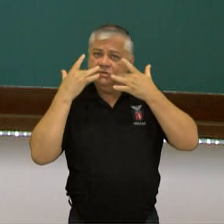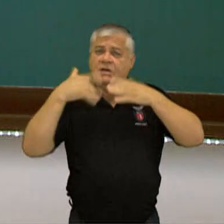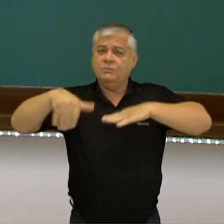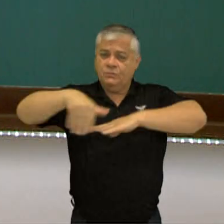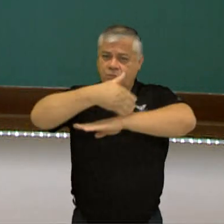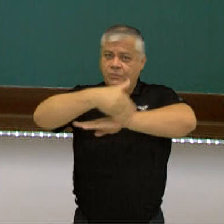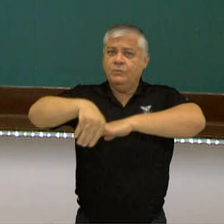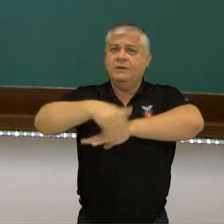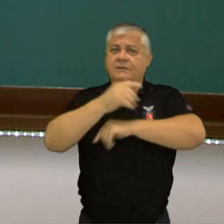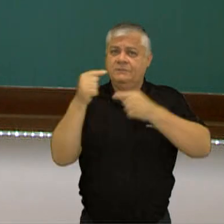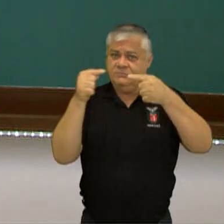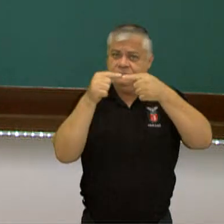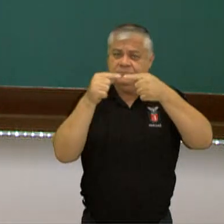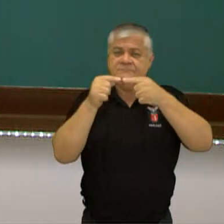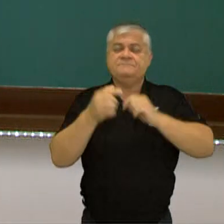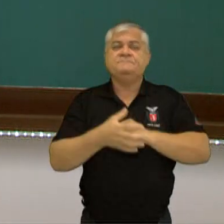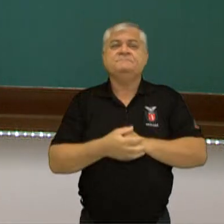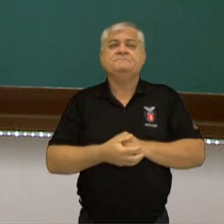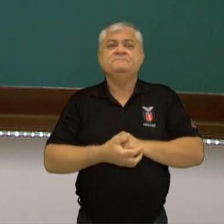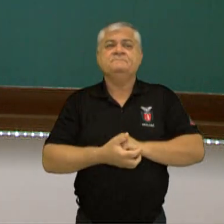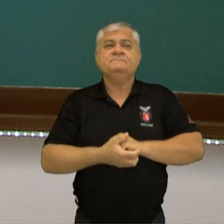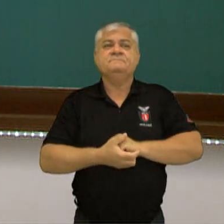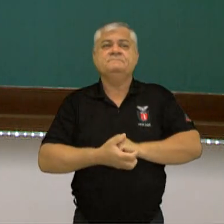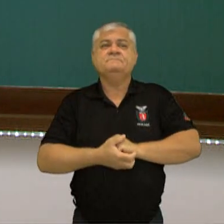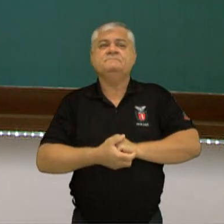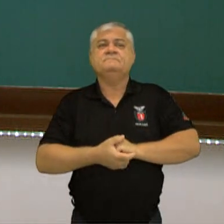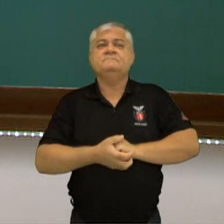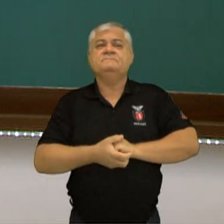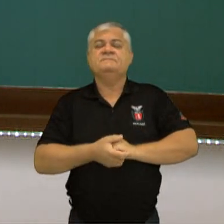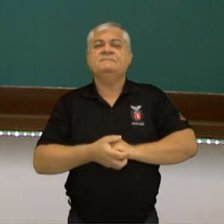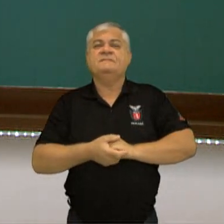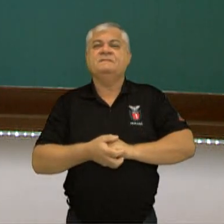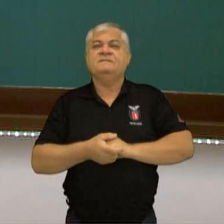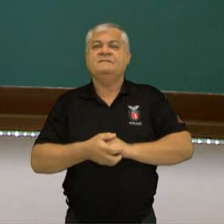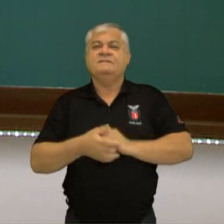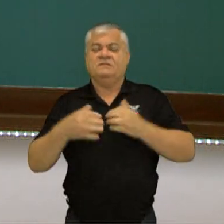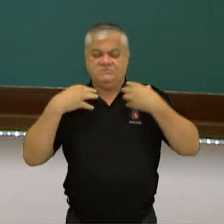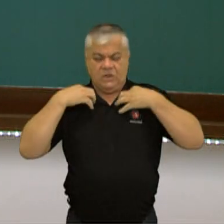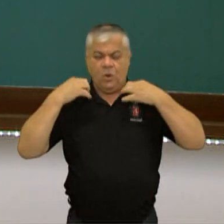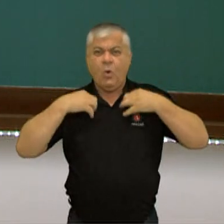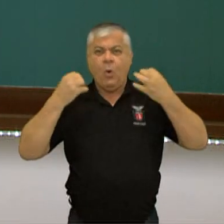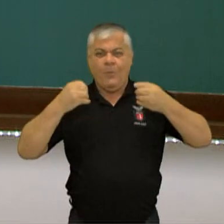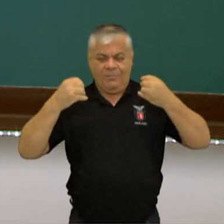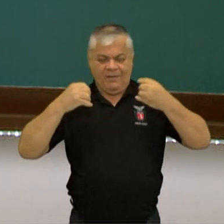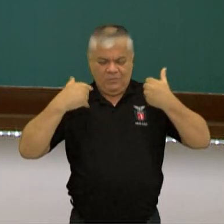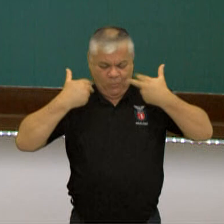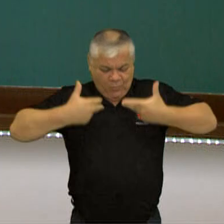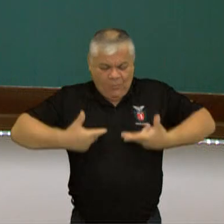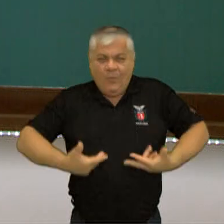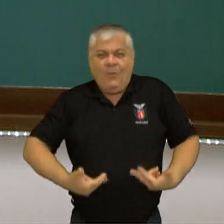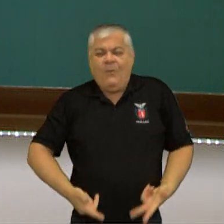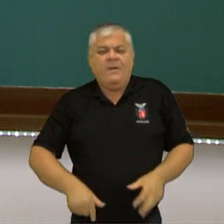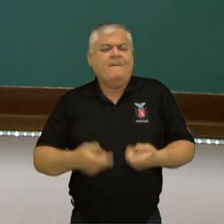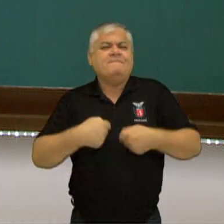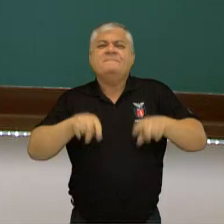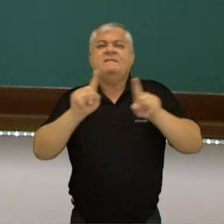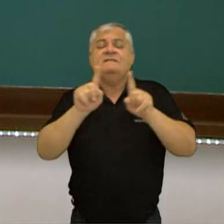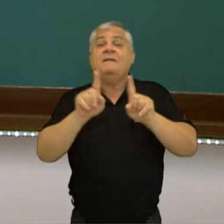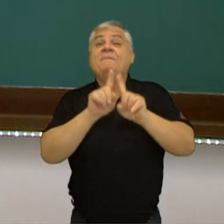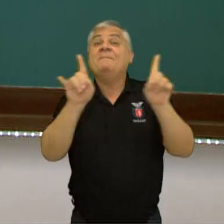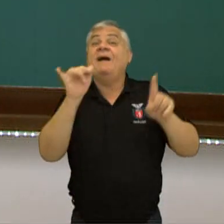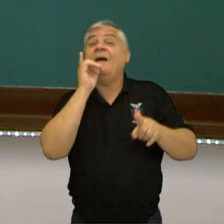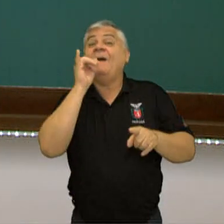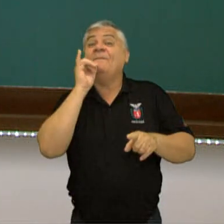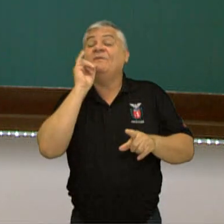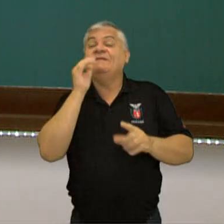rua. É dessa caracterização, não precisa estar vestido assim, igual aqui o Arlequim, mas